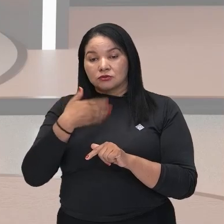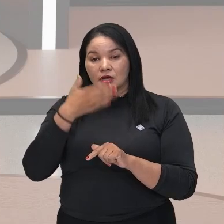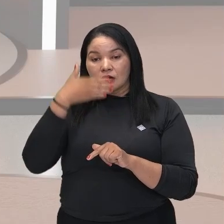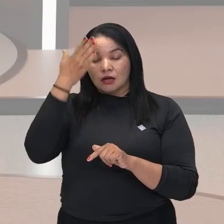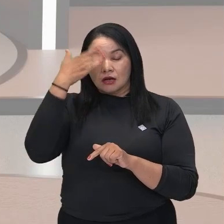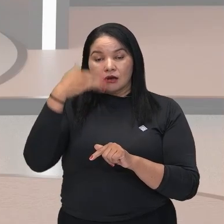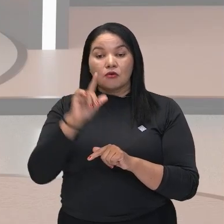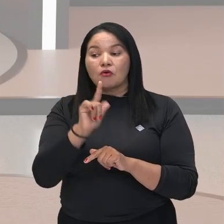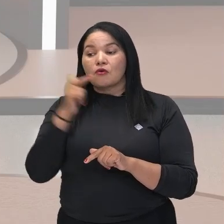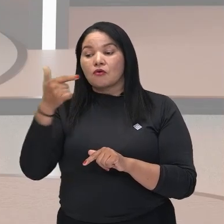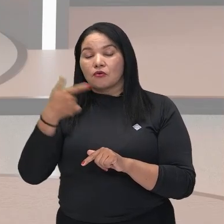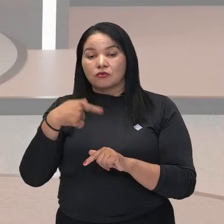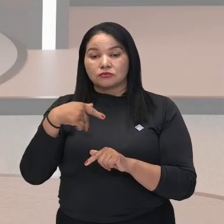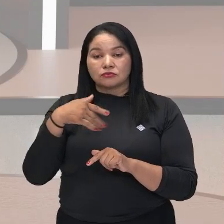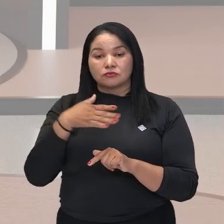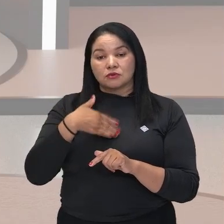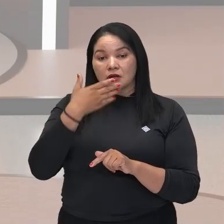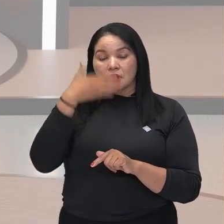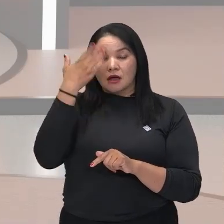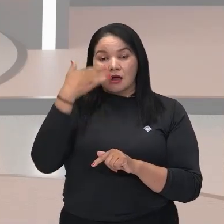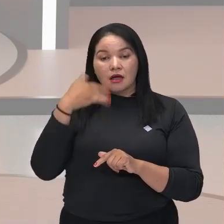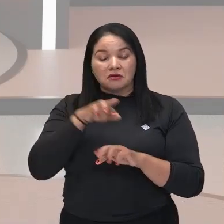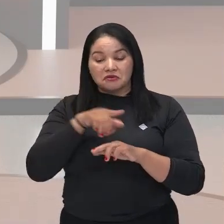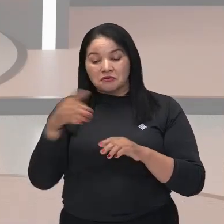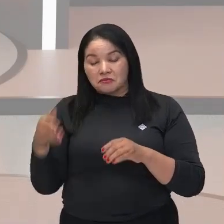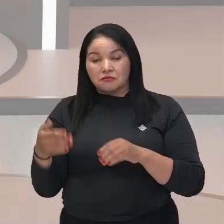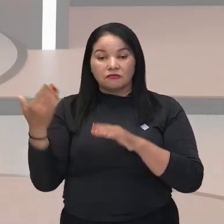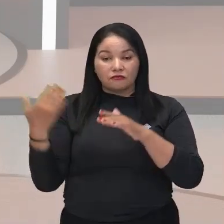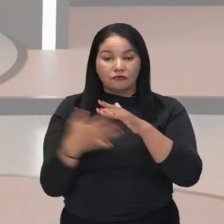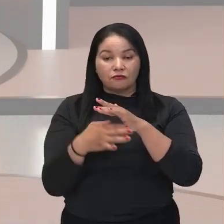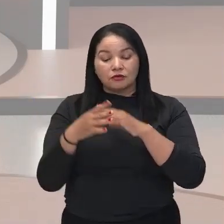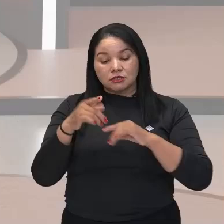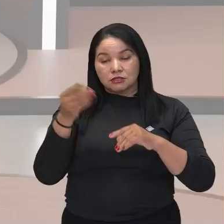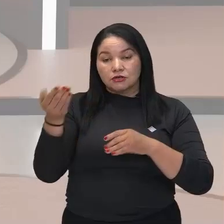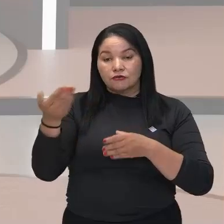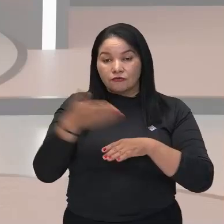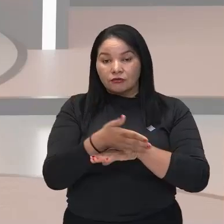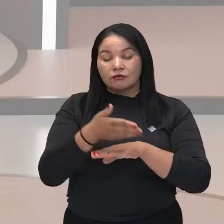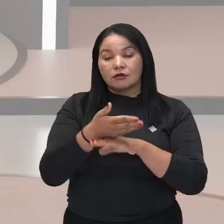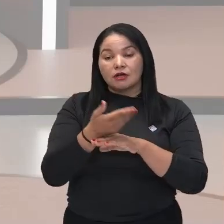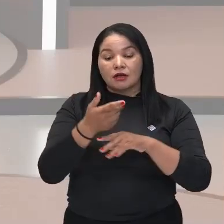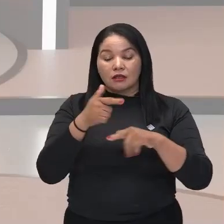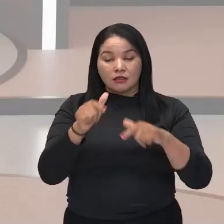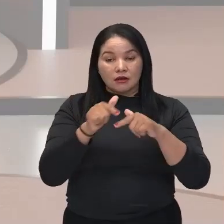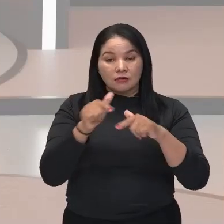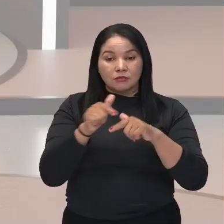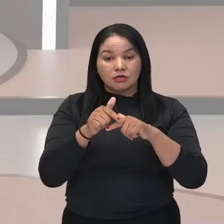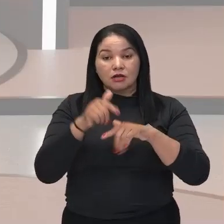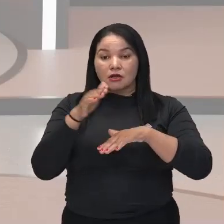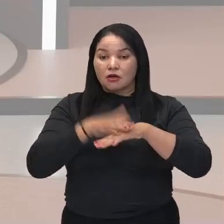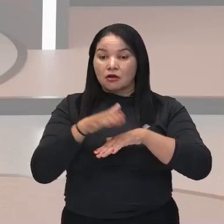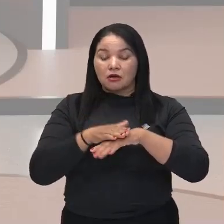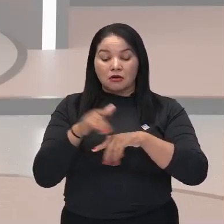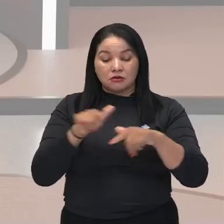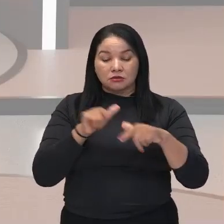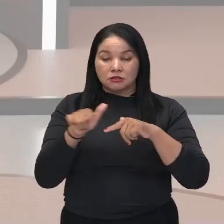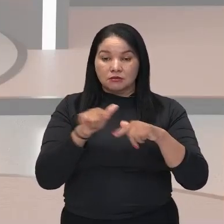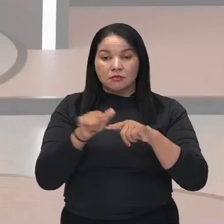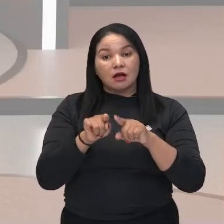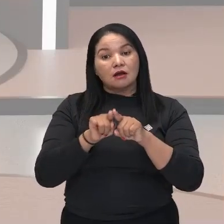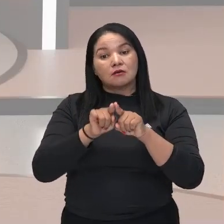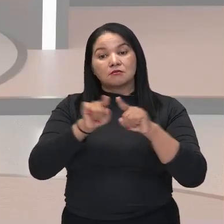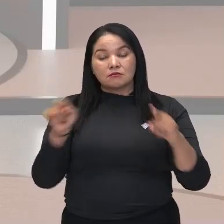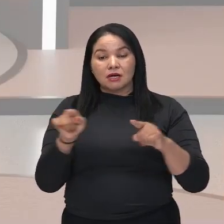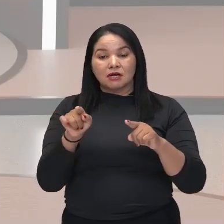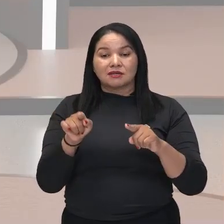Arábia Saudita e no Kuwait. Então, realmente são situações que se utiliza uma mão de obra, porém,